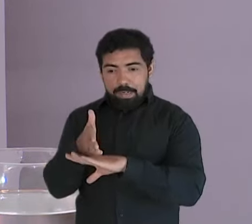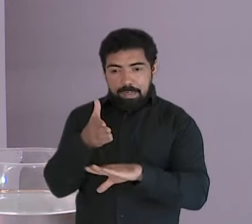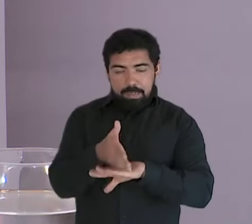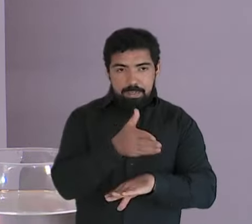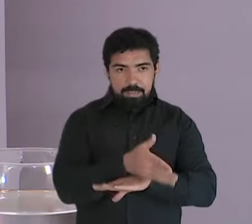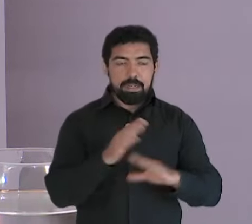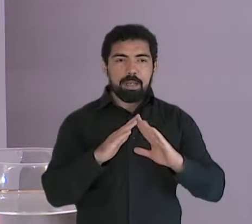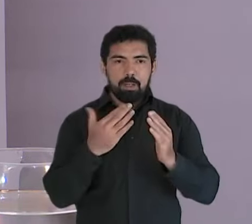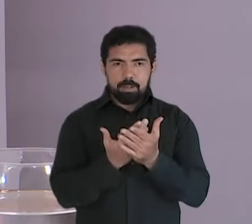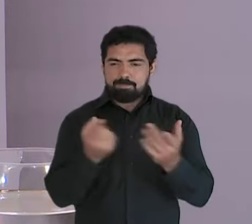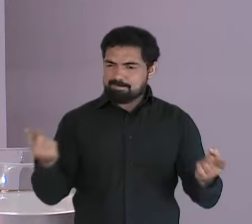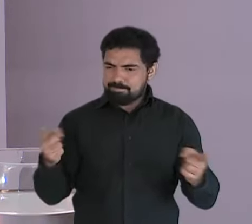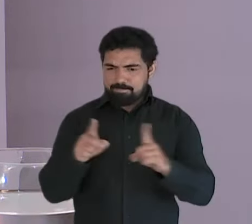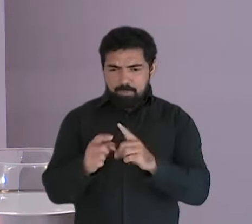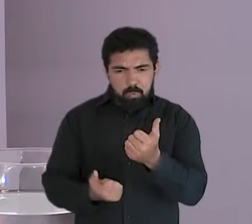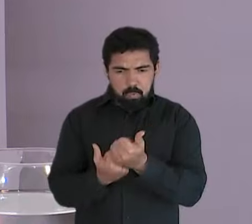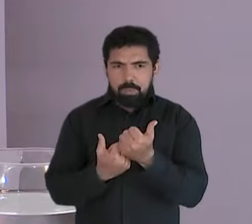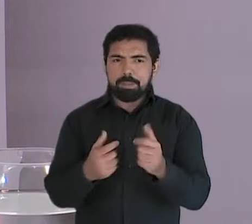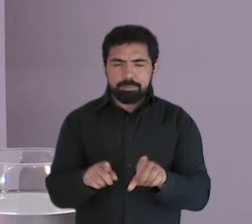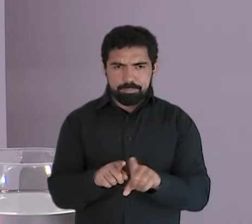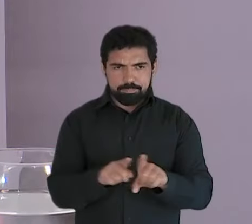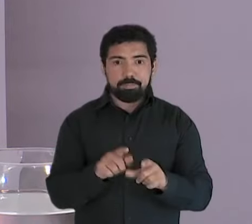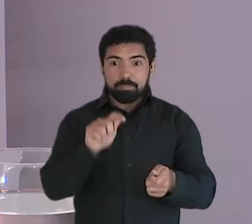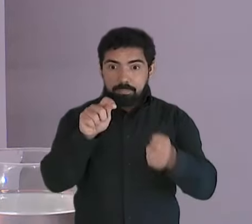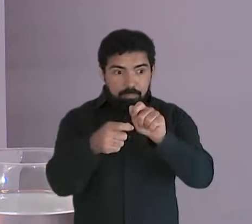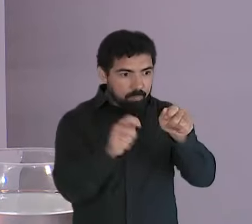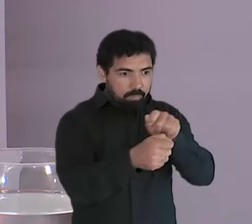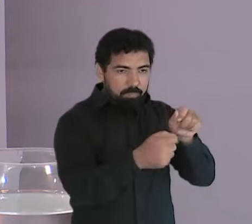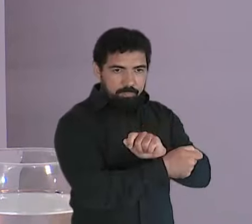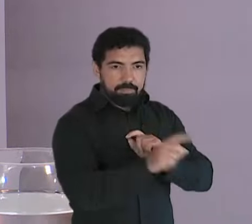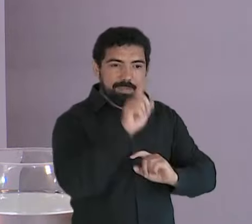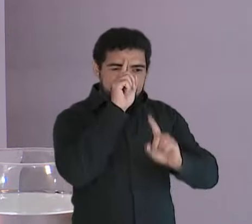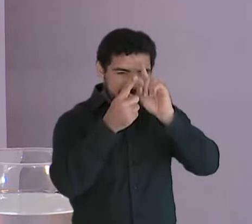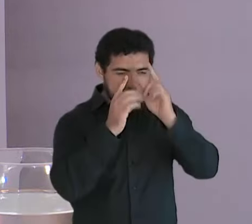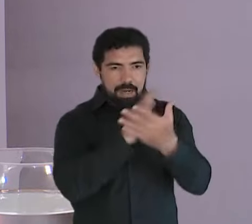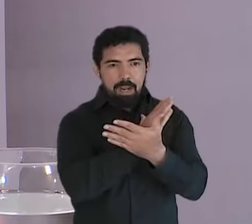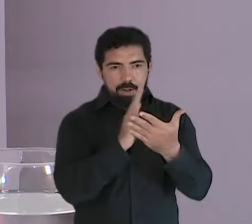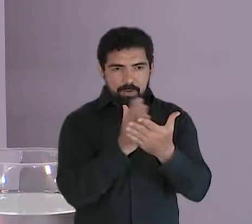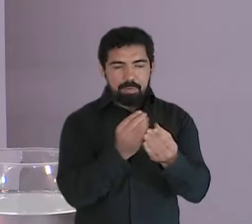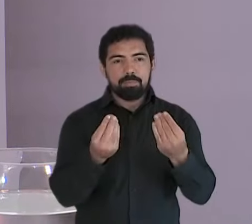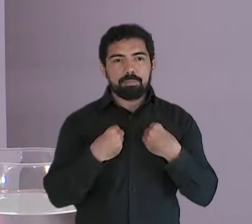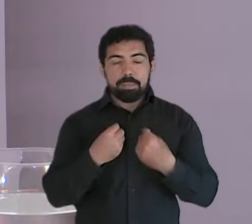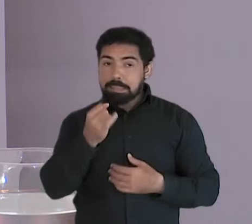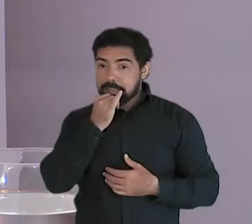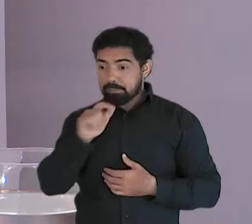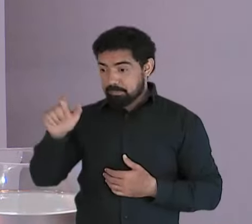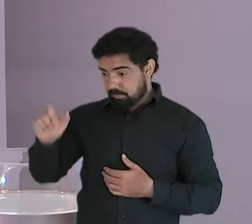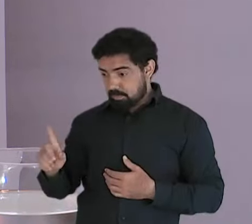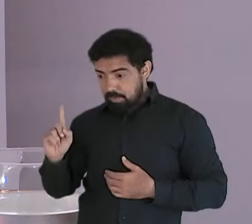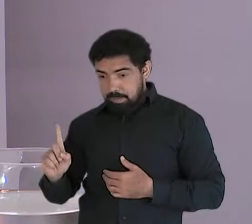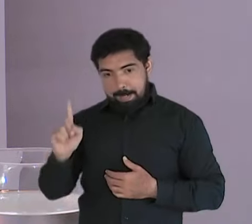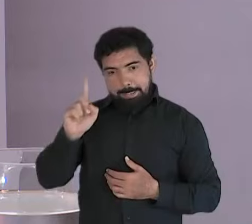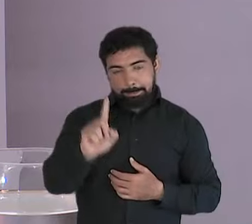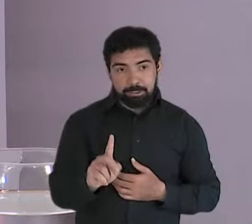bem parceira. Então, adaptou muita coisa e deu algumas ideias de, por exemplo, quando ele vai